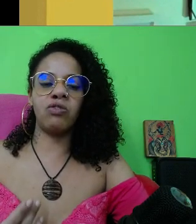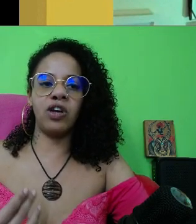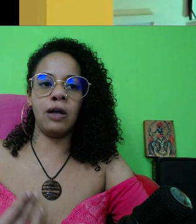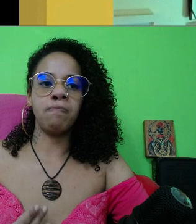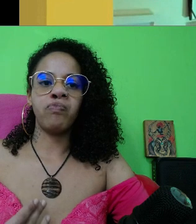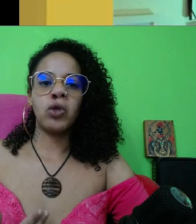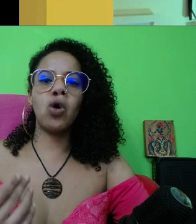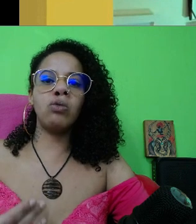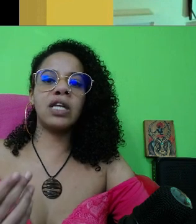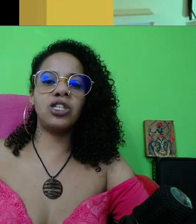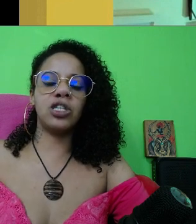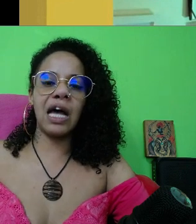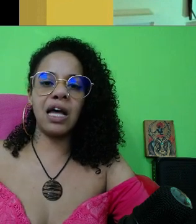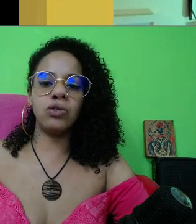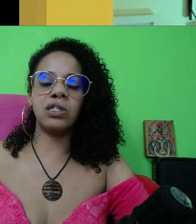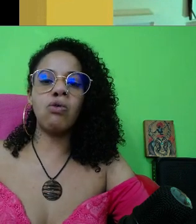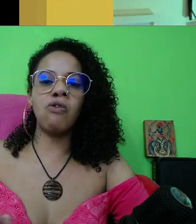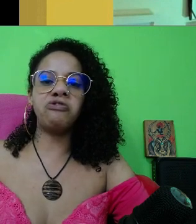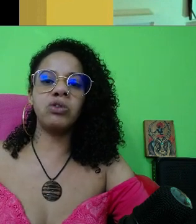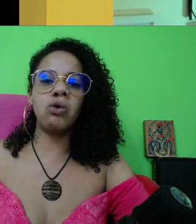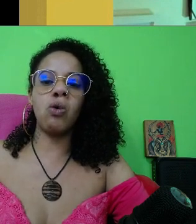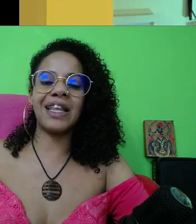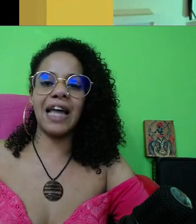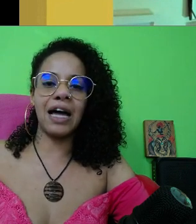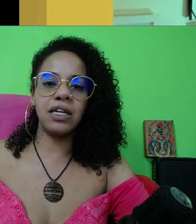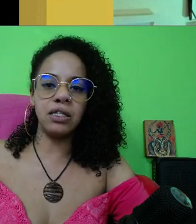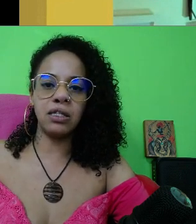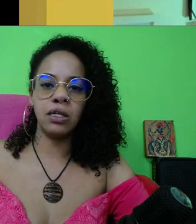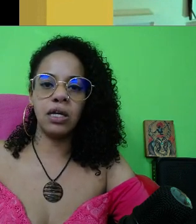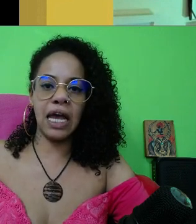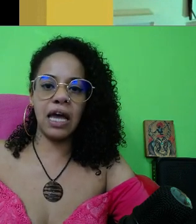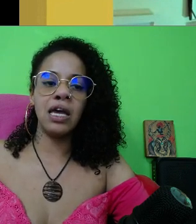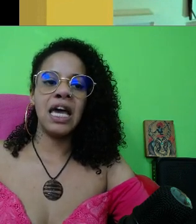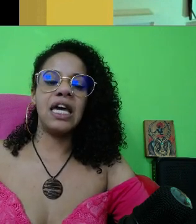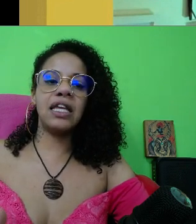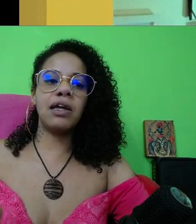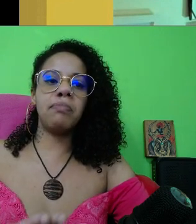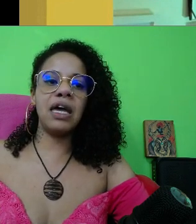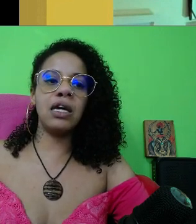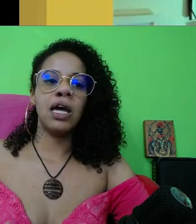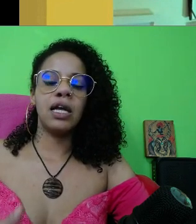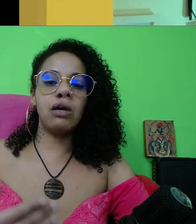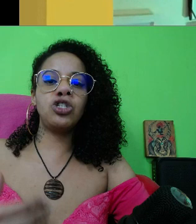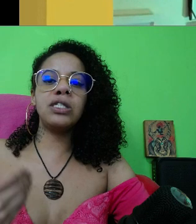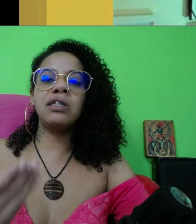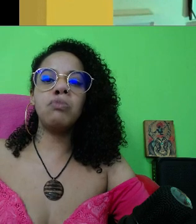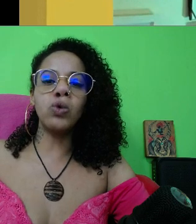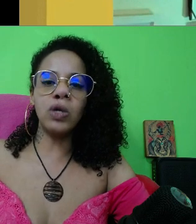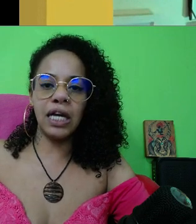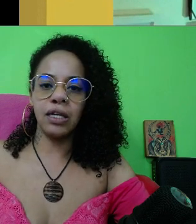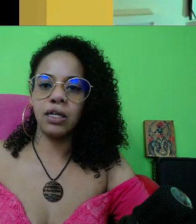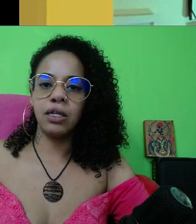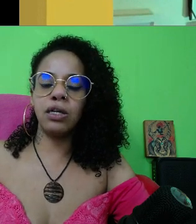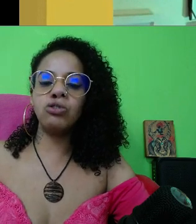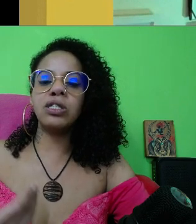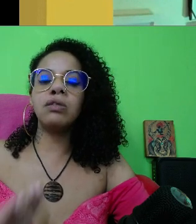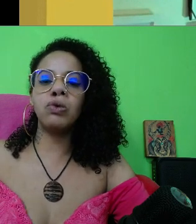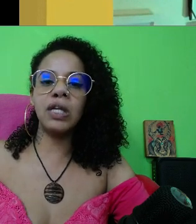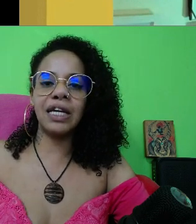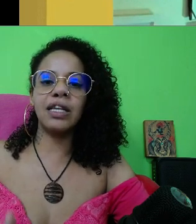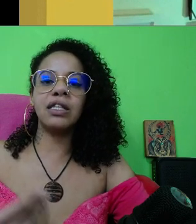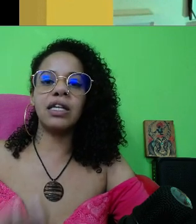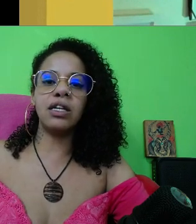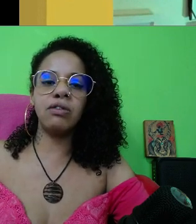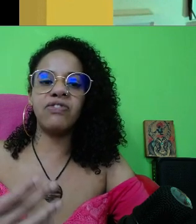colocados forem contraditados não confundam com ataques né E também não dissimulem não